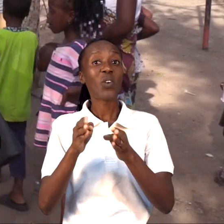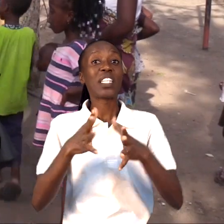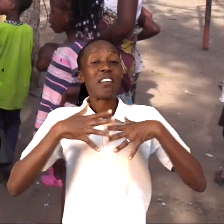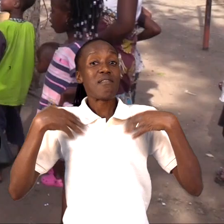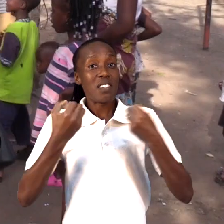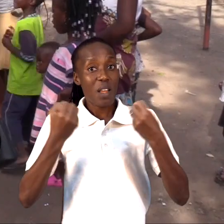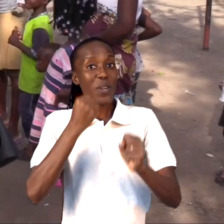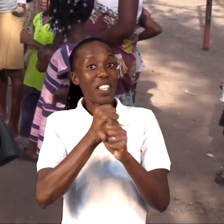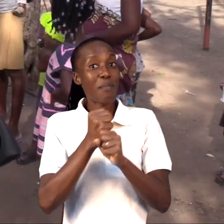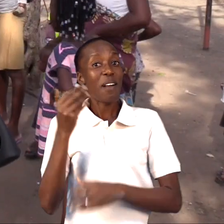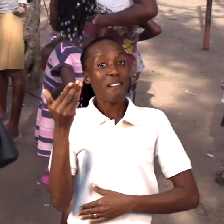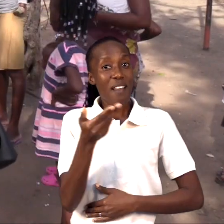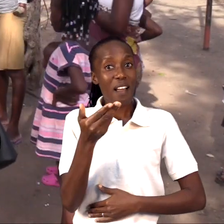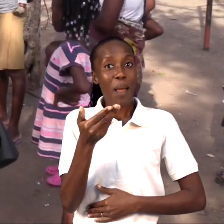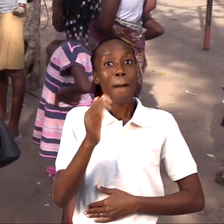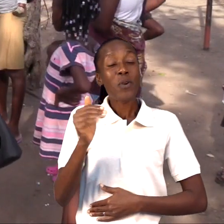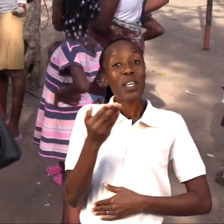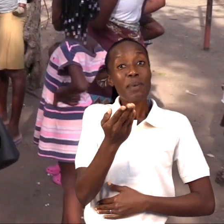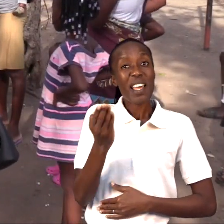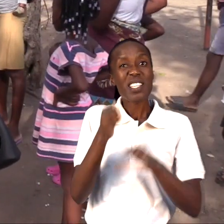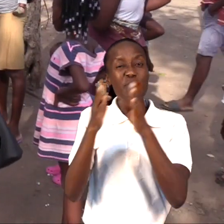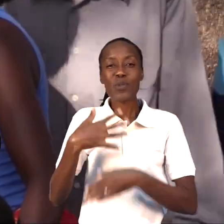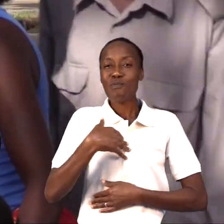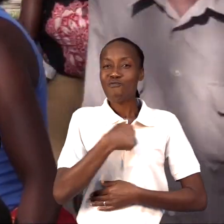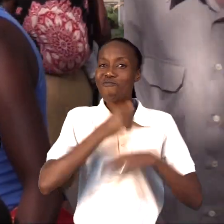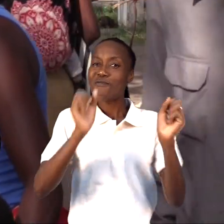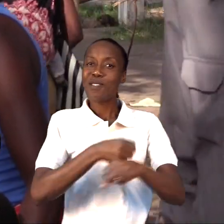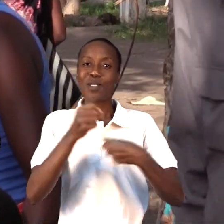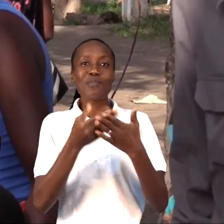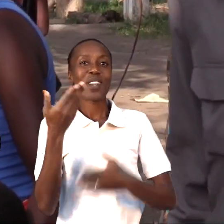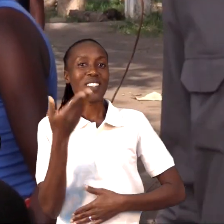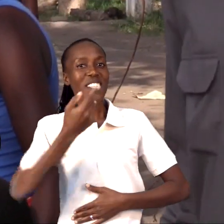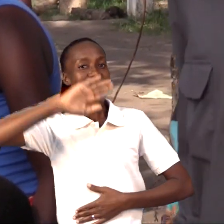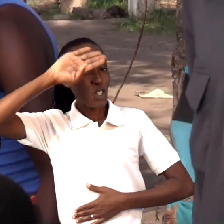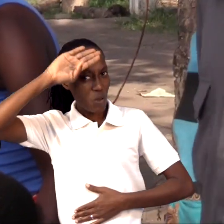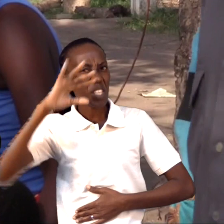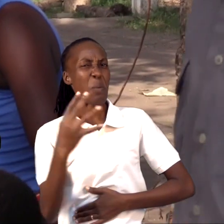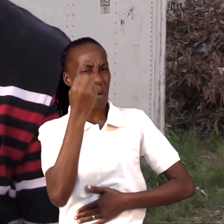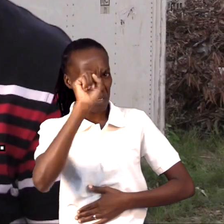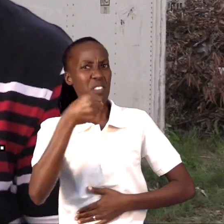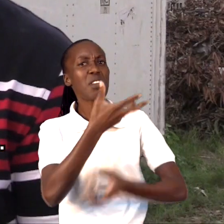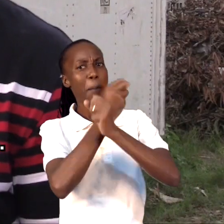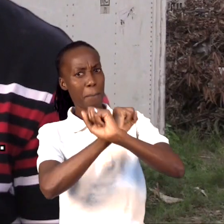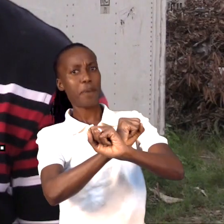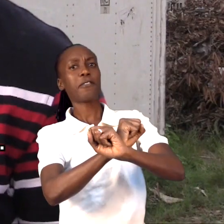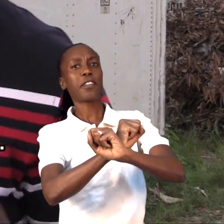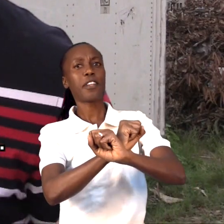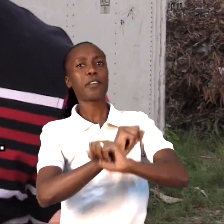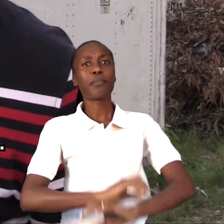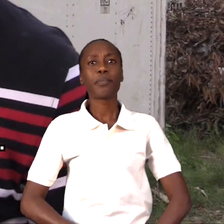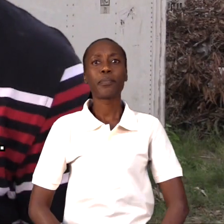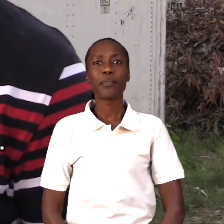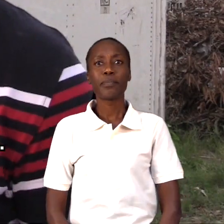e escutem as autoridades de saúde para que ninguém mais morra por causa